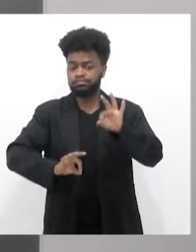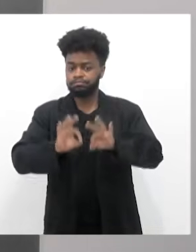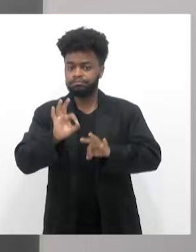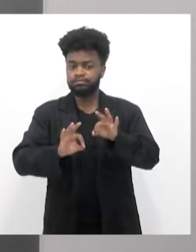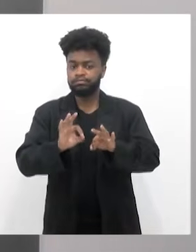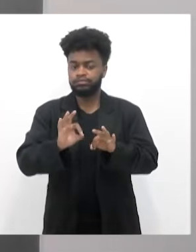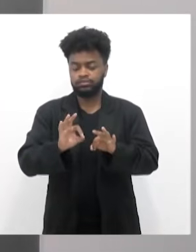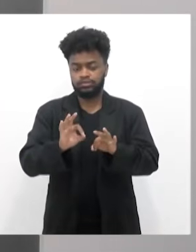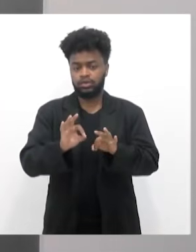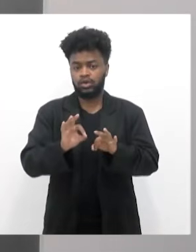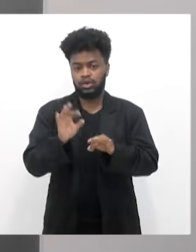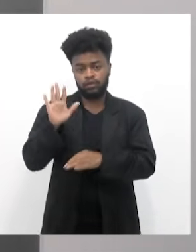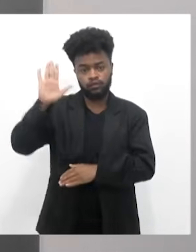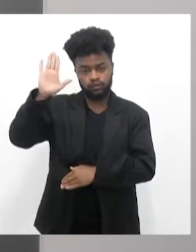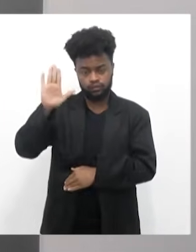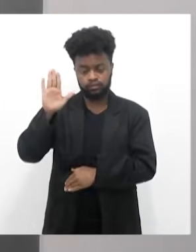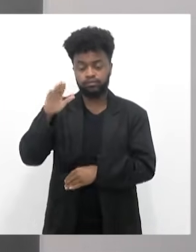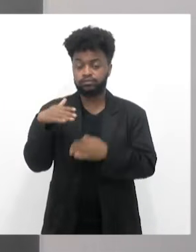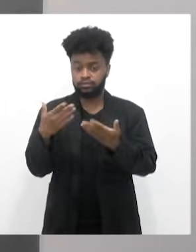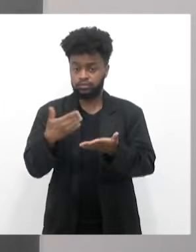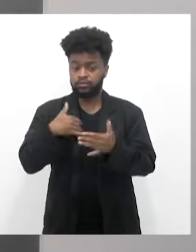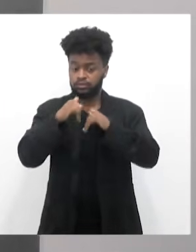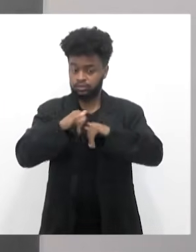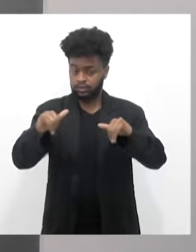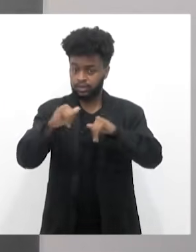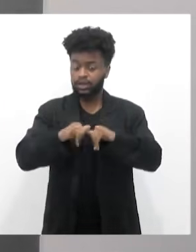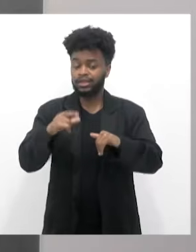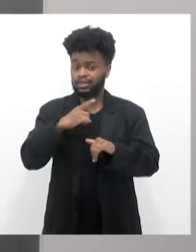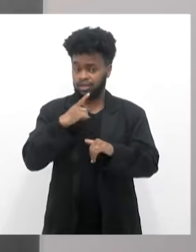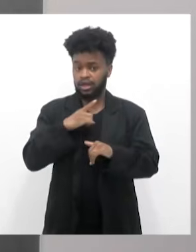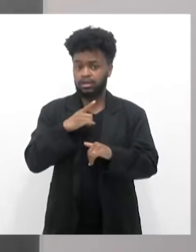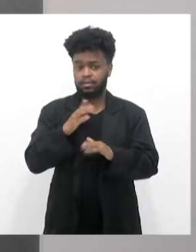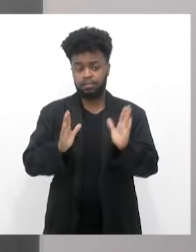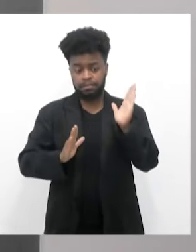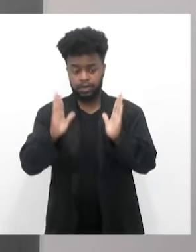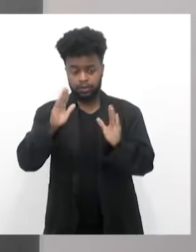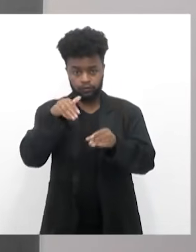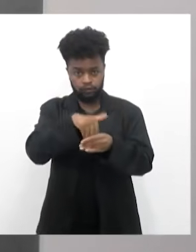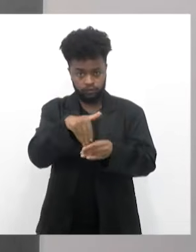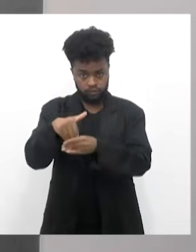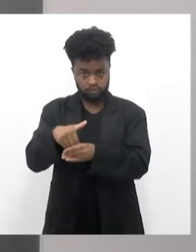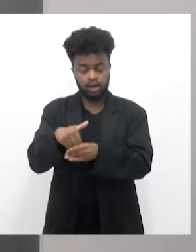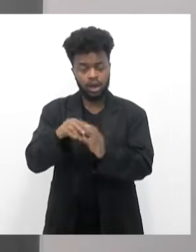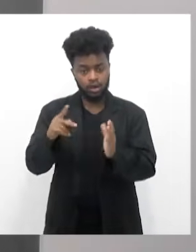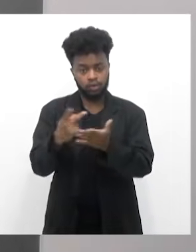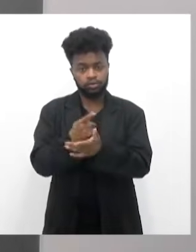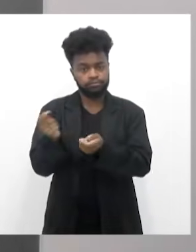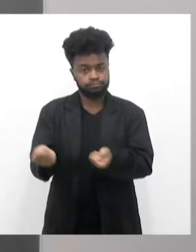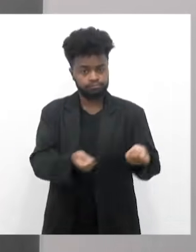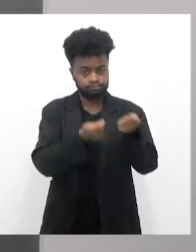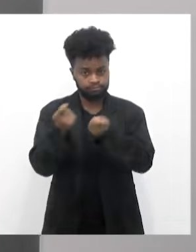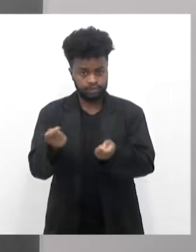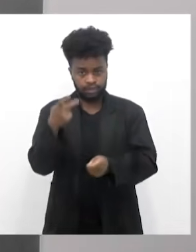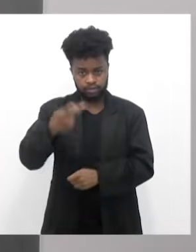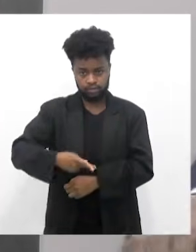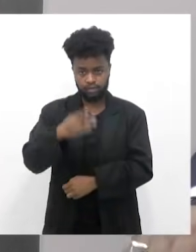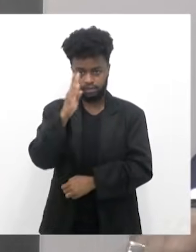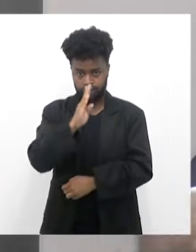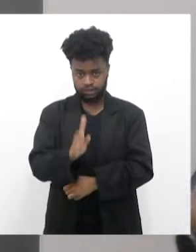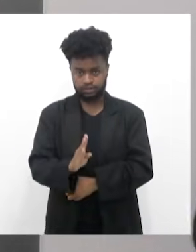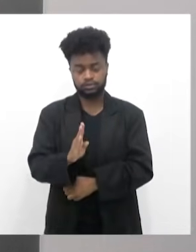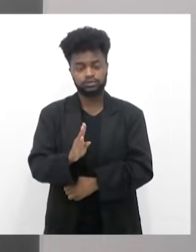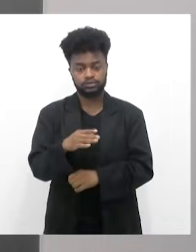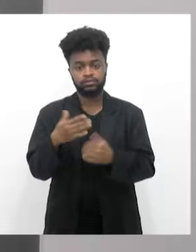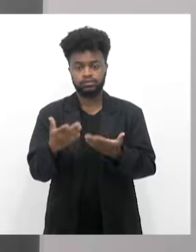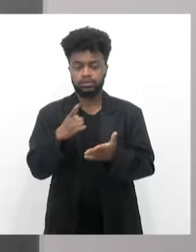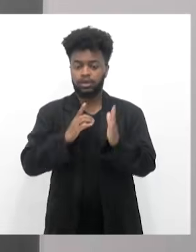gostaria de partir desse pressuposto. Existe uma eleição que é a eleição que acontece de forma ordinária, habitual no Brasil. É uma